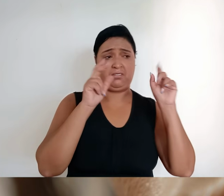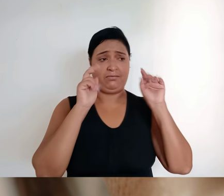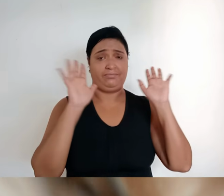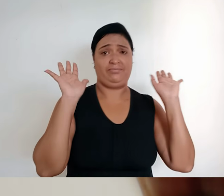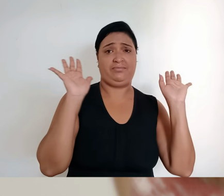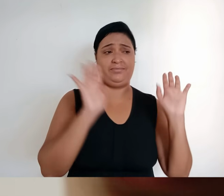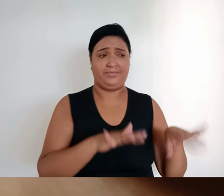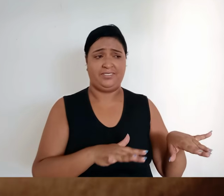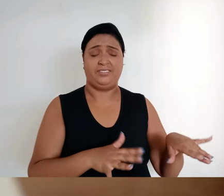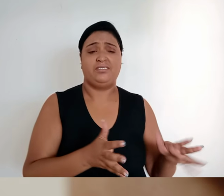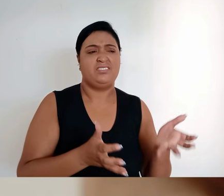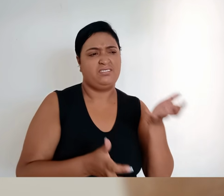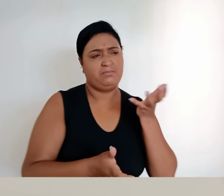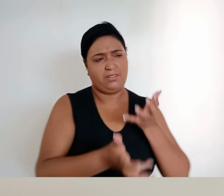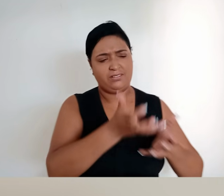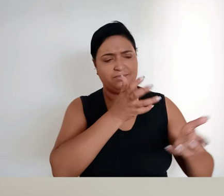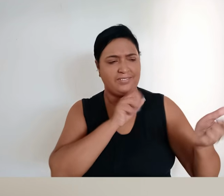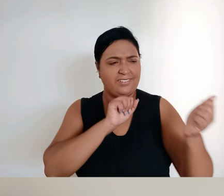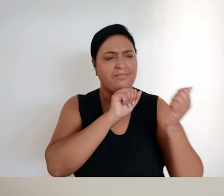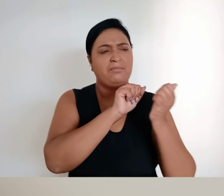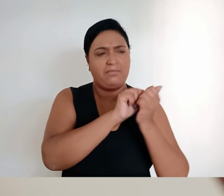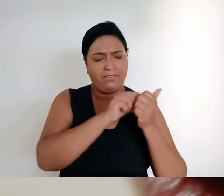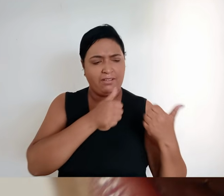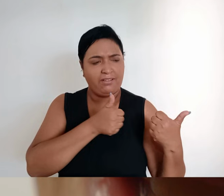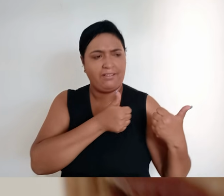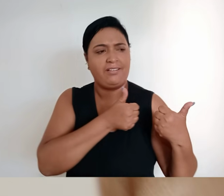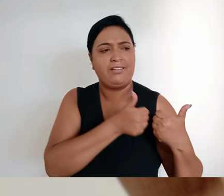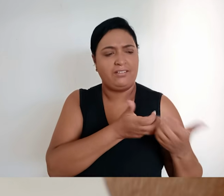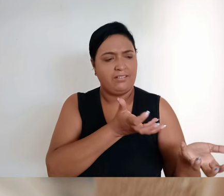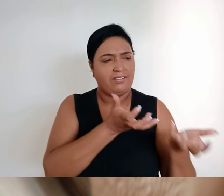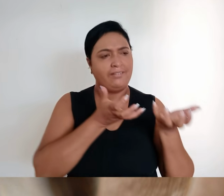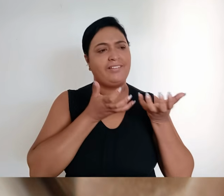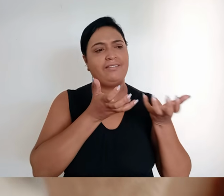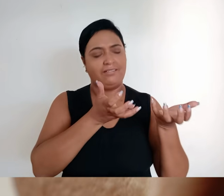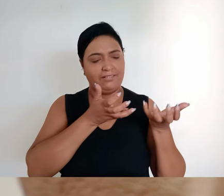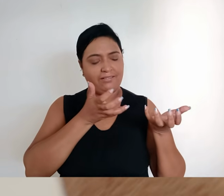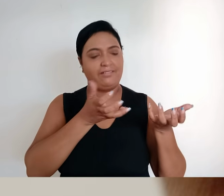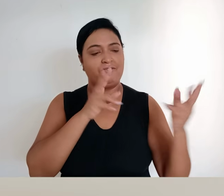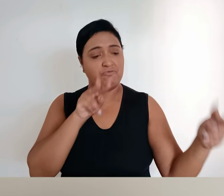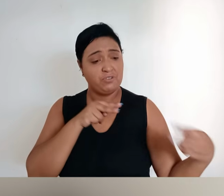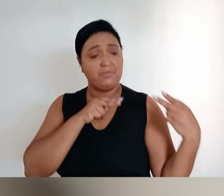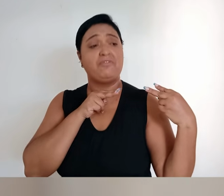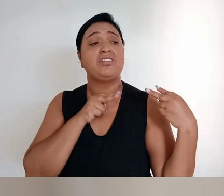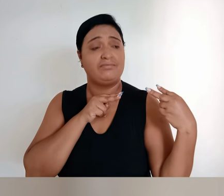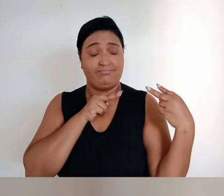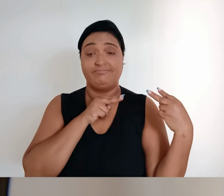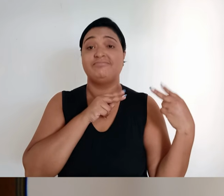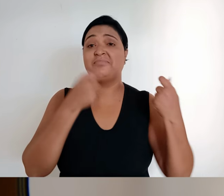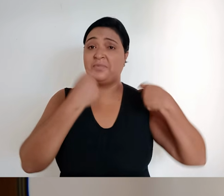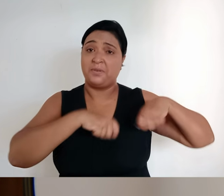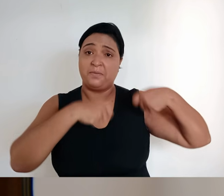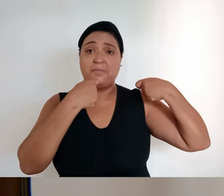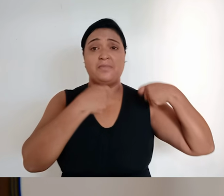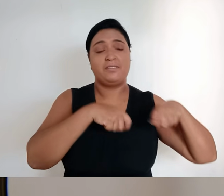esperto. E eu te quero por perto, quero estar à sua vista.